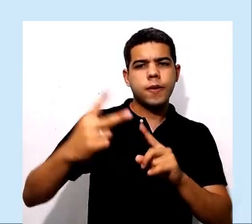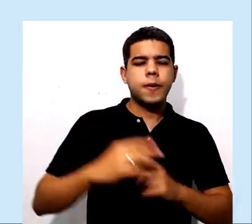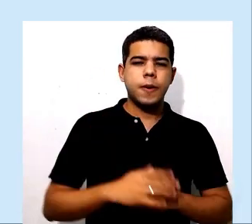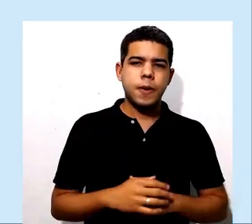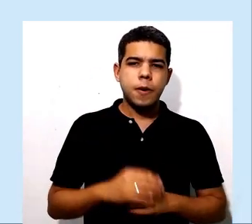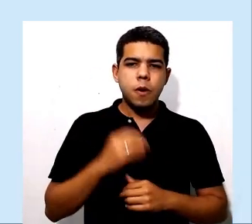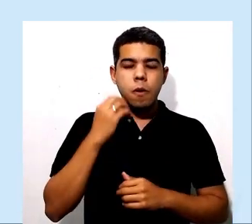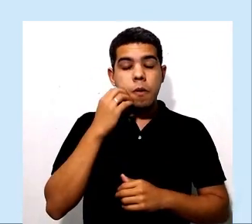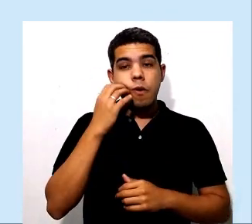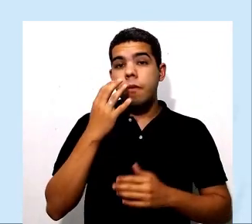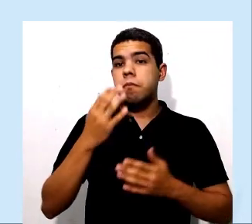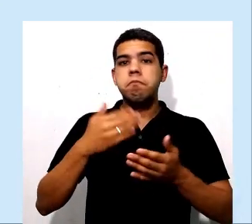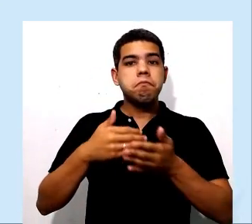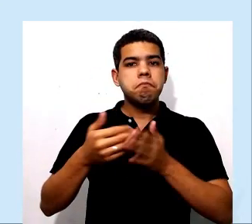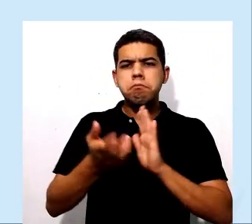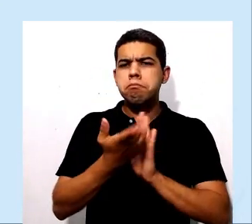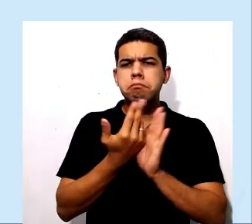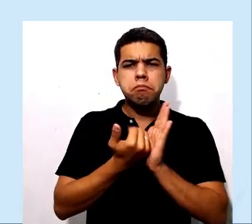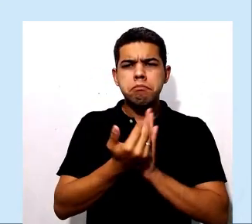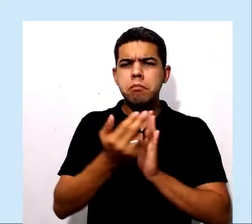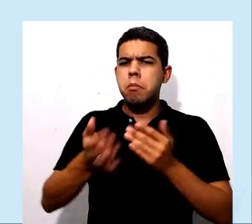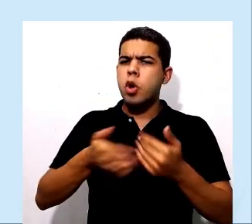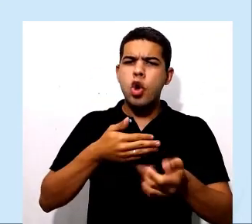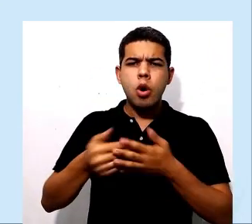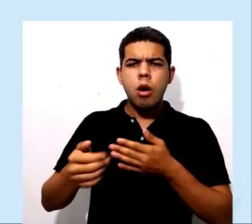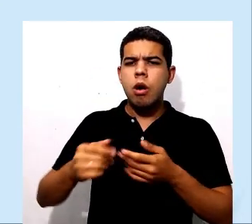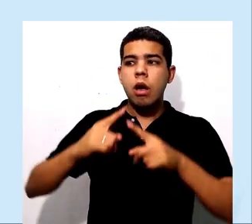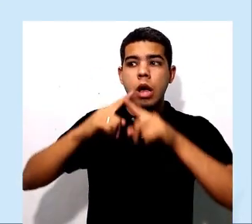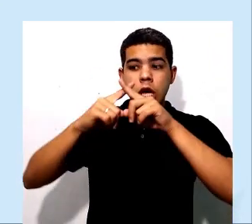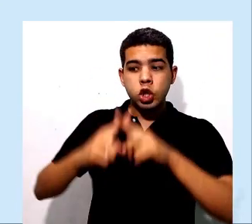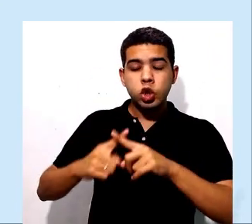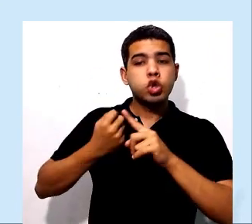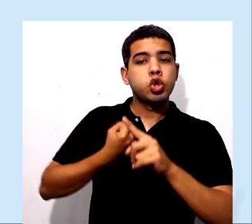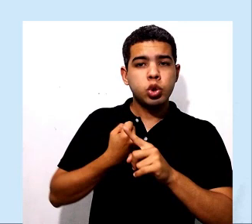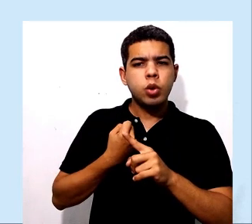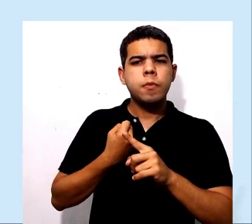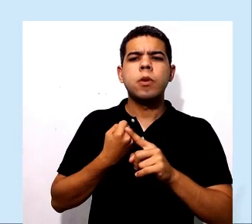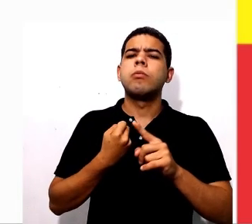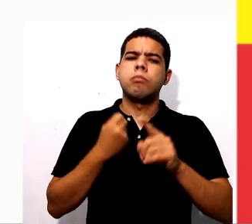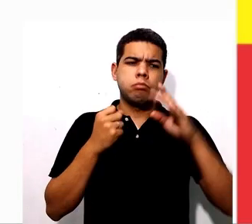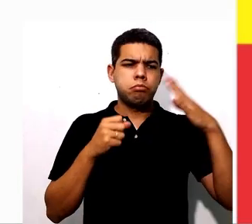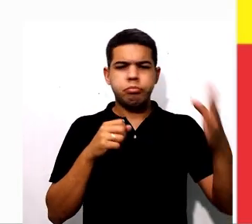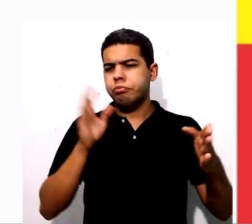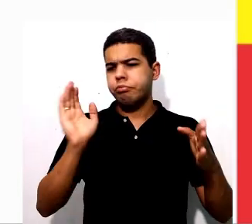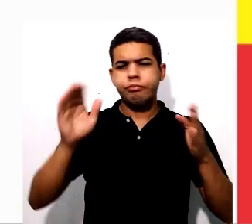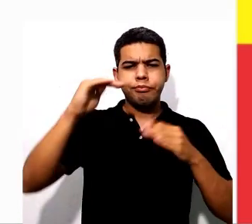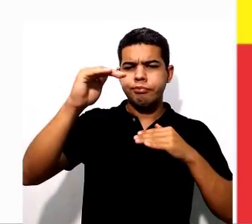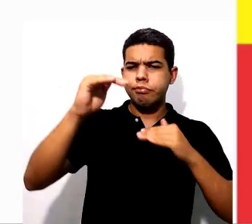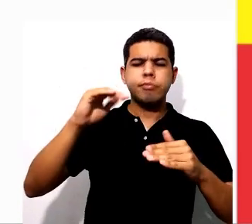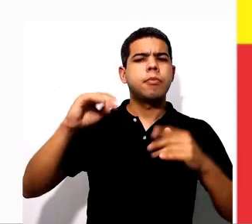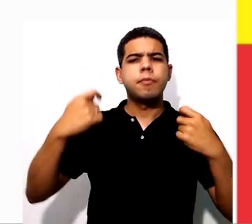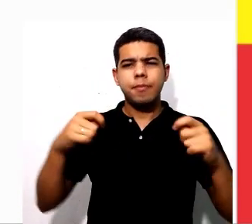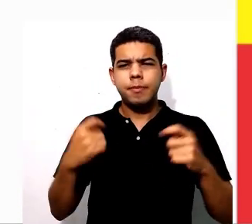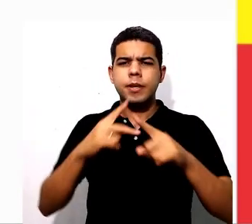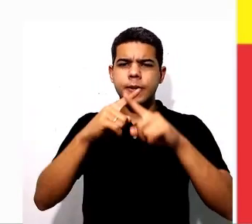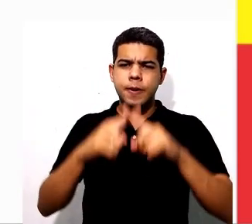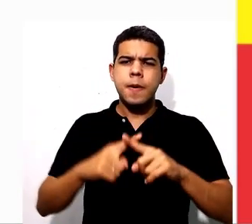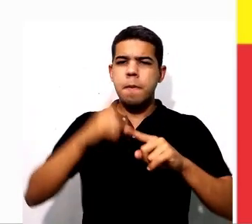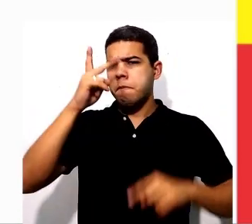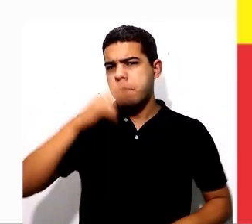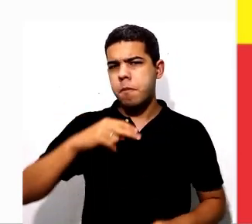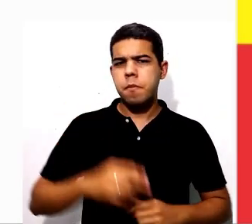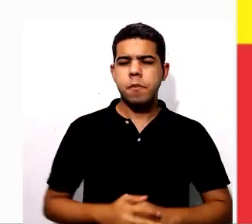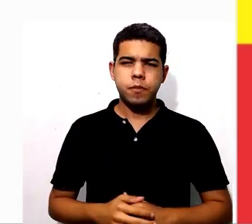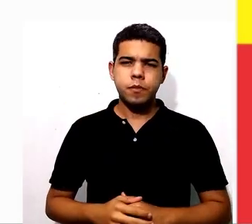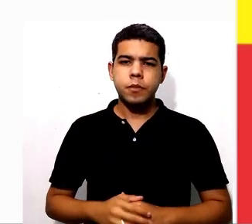número, todos os lados vão multiplicar por esse número também. Então, ó, se aqui embaixo for 6, né? 1, 2, 3, 4, 5, 6,